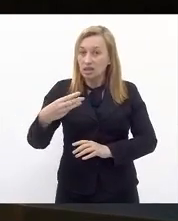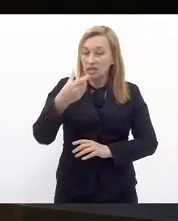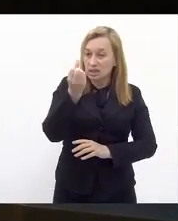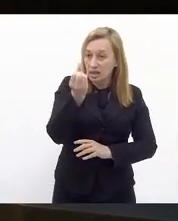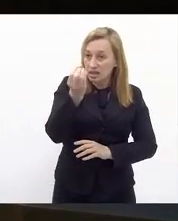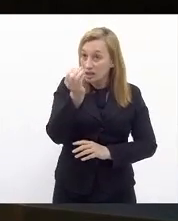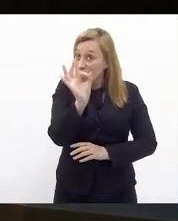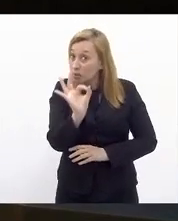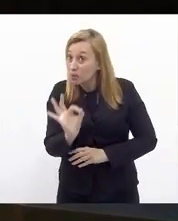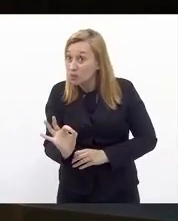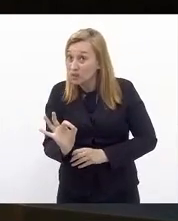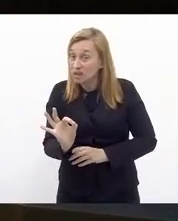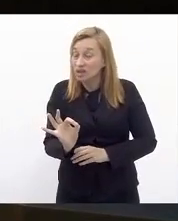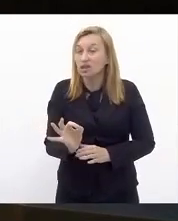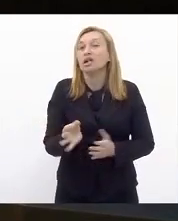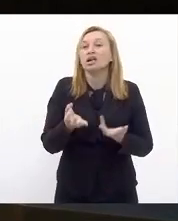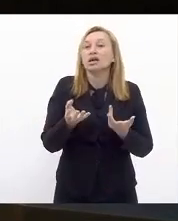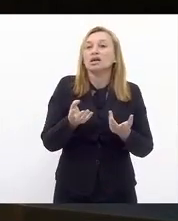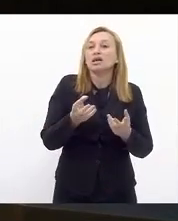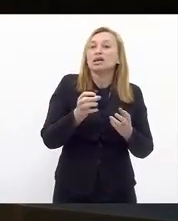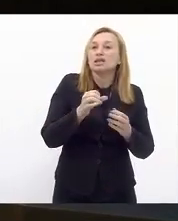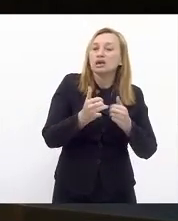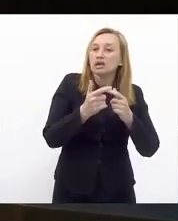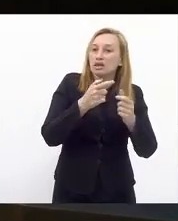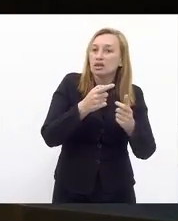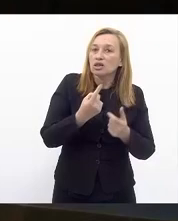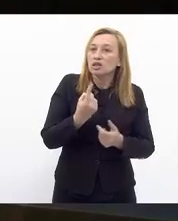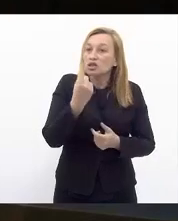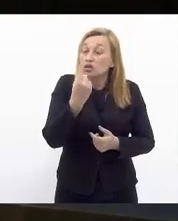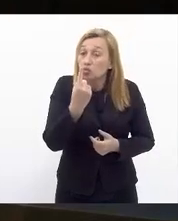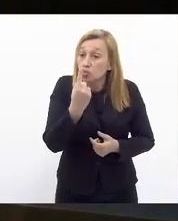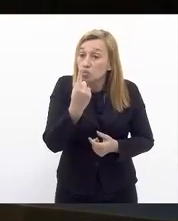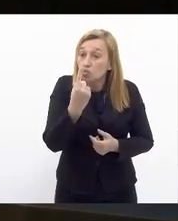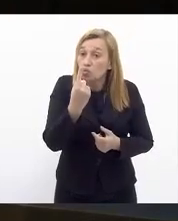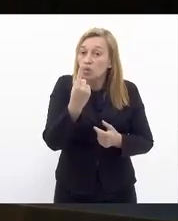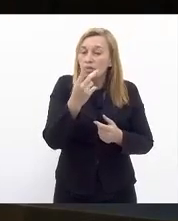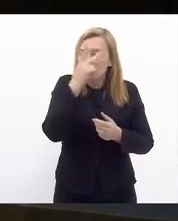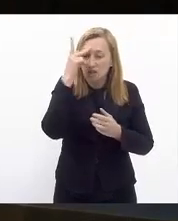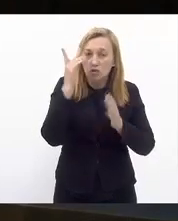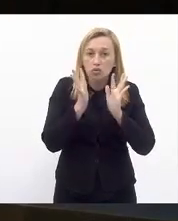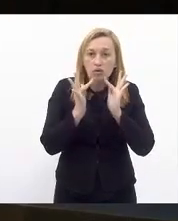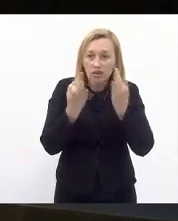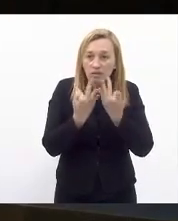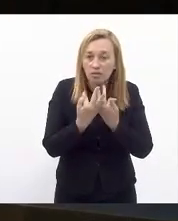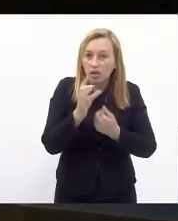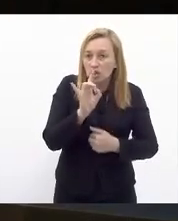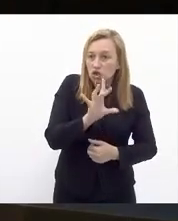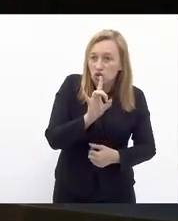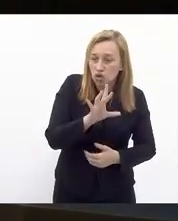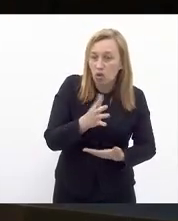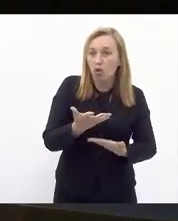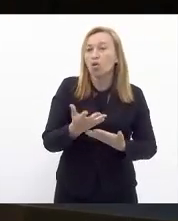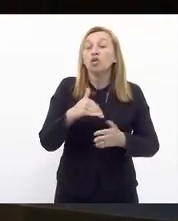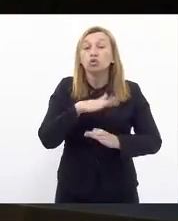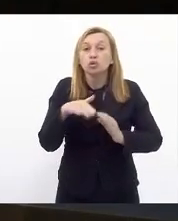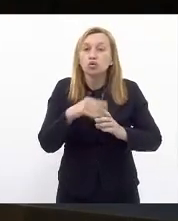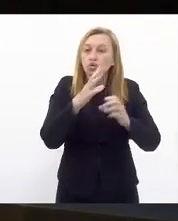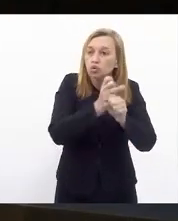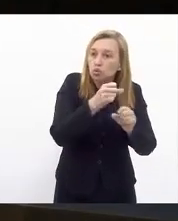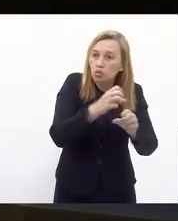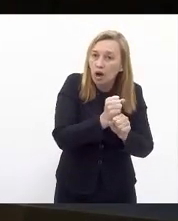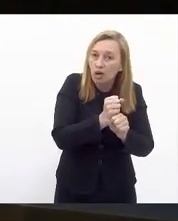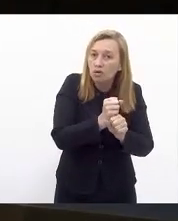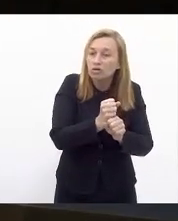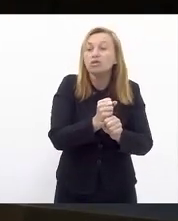da no caso de uma dependente só de um benefício da Média nos sem aquela todos aqueles carros